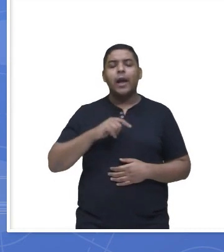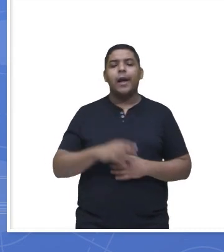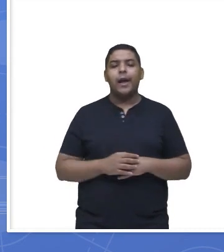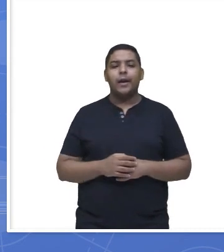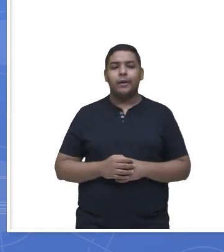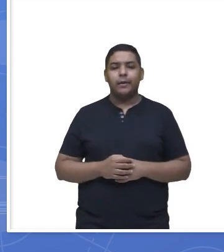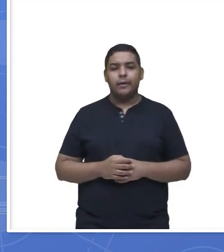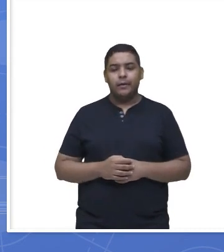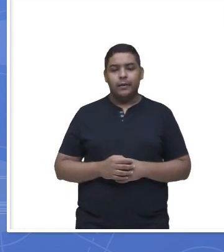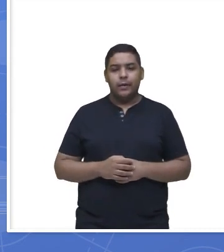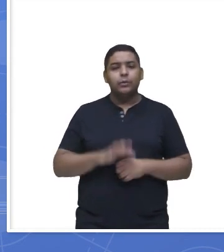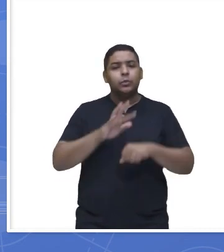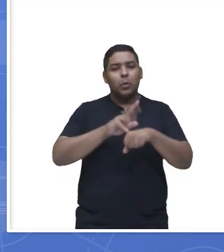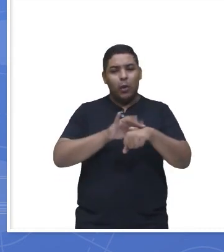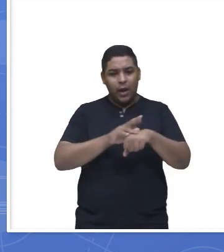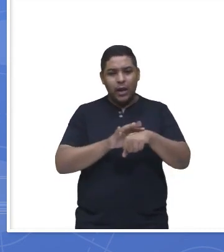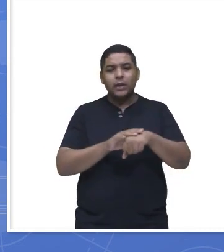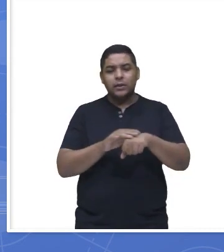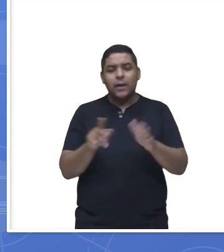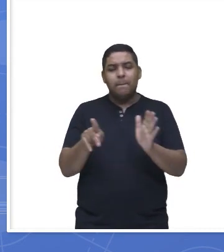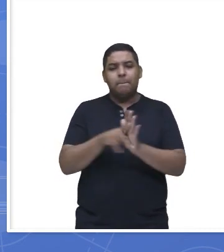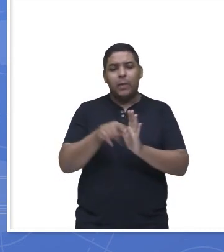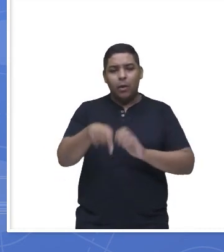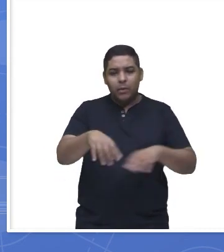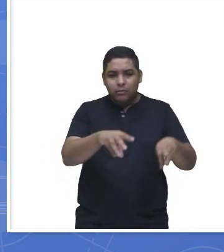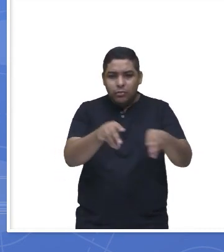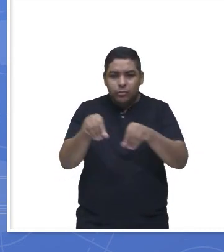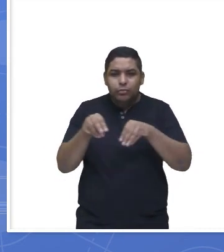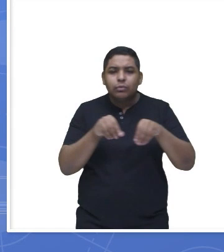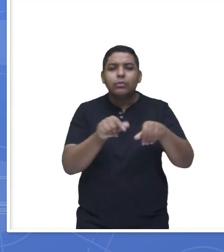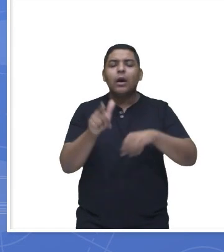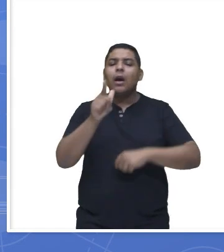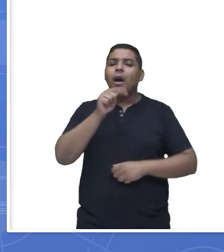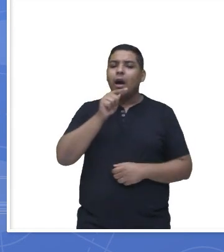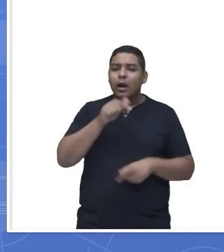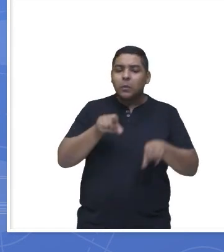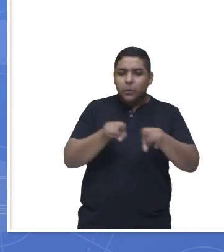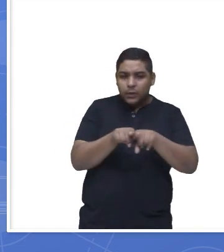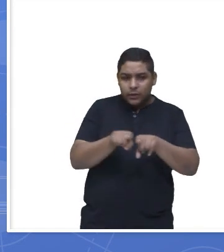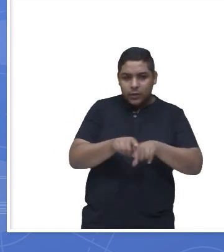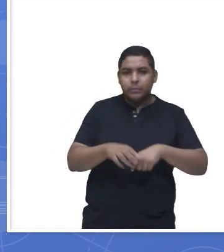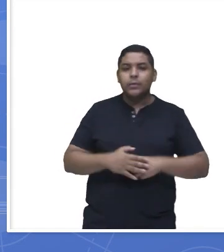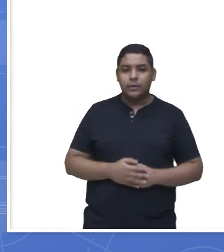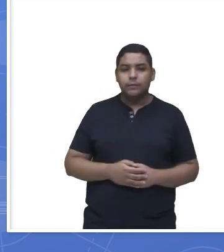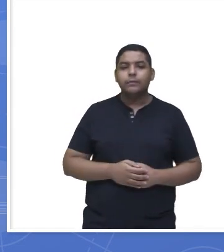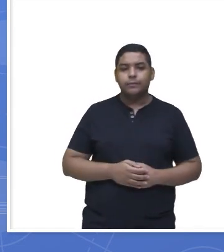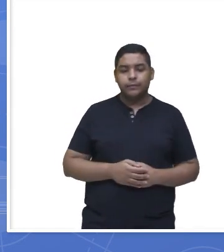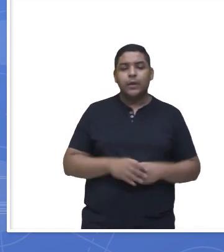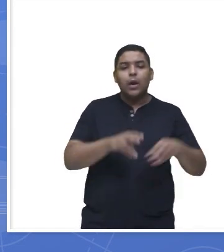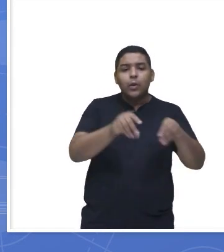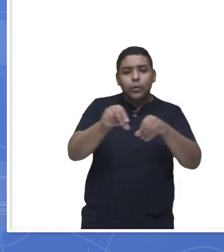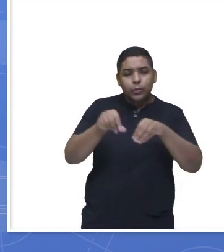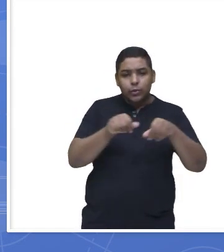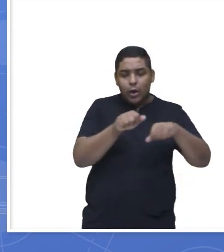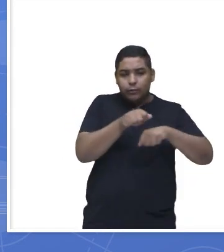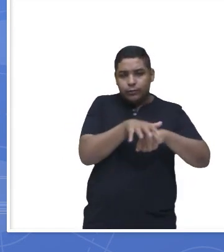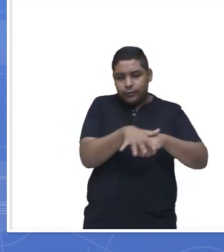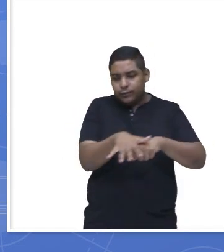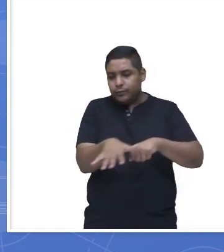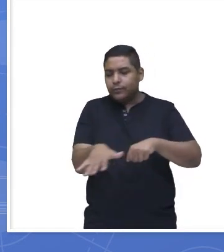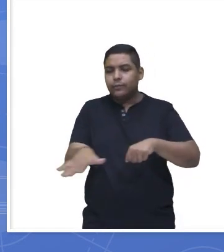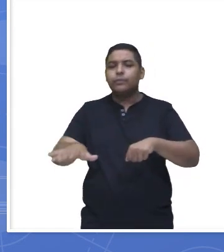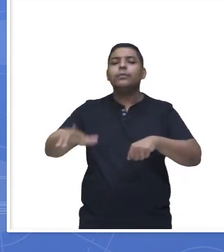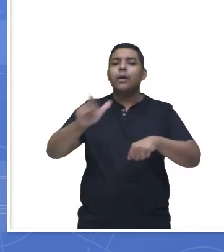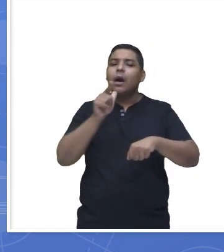doenças. Ela vai contaminar o solo, só o solo ela acaba contaminando a água, porque o solo ele vai escoar essa água para os lençóis freáticos, para